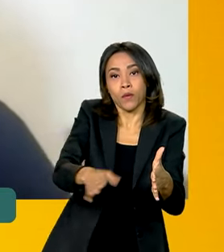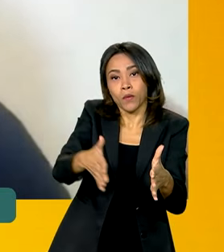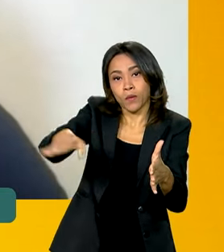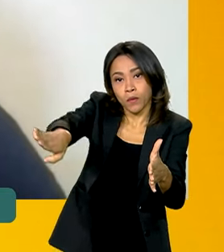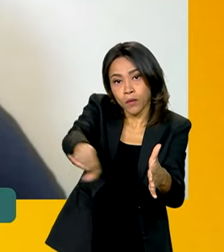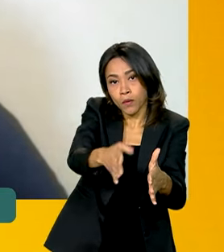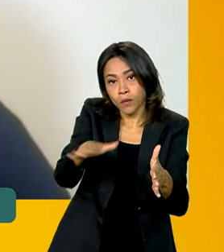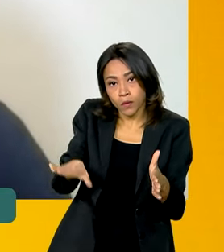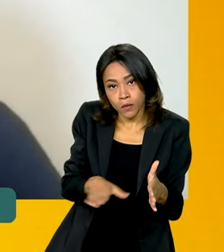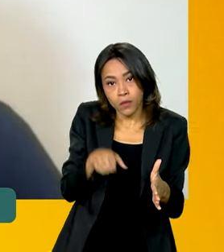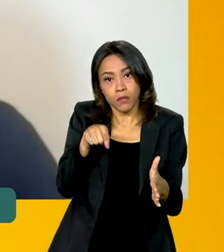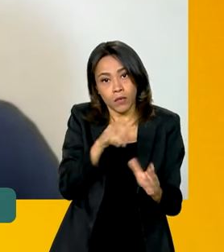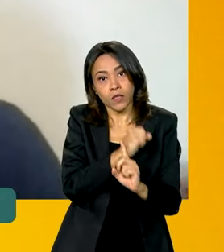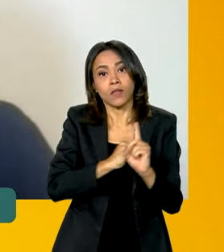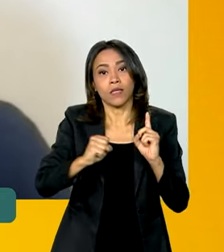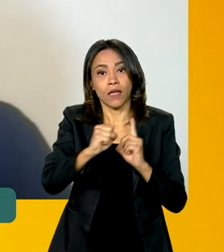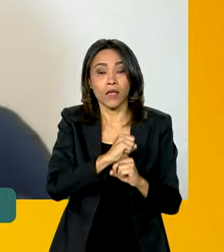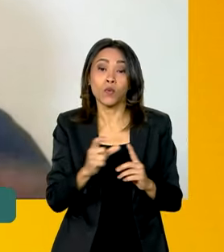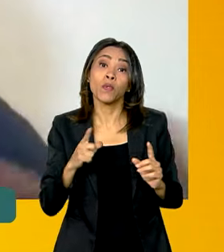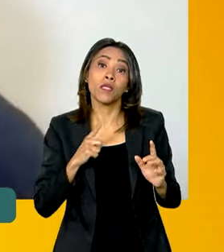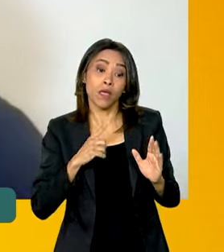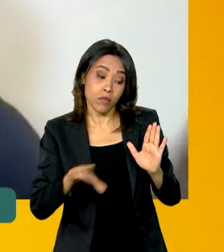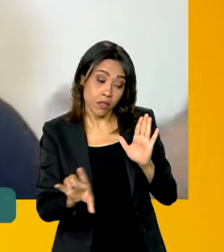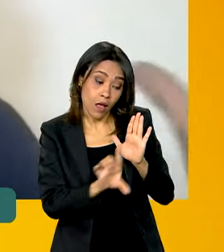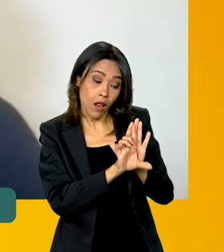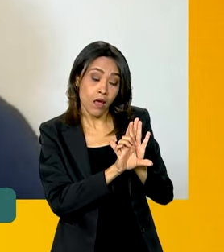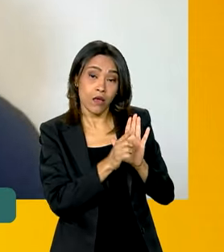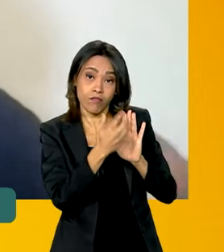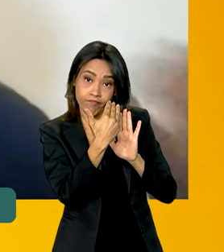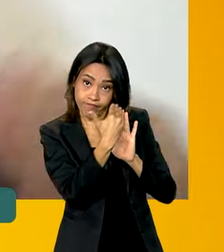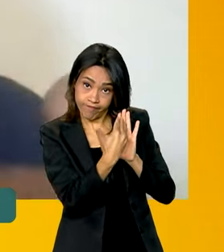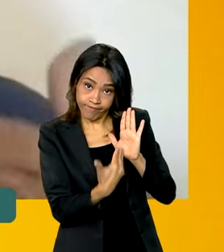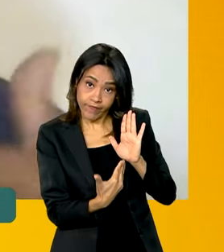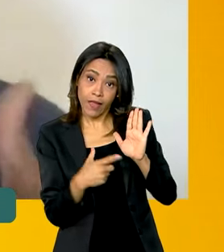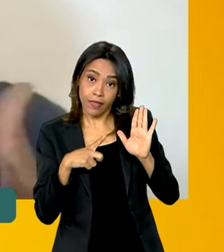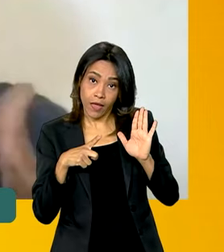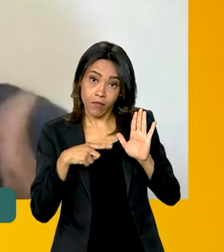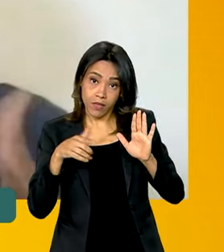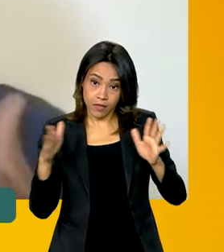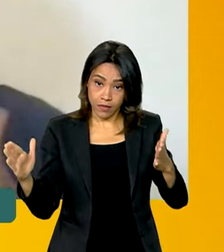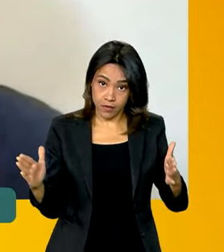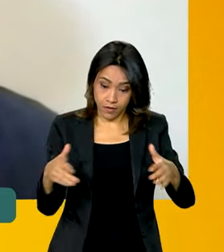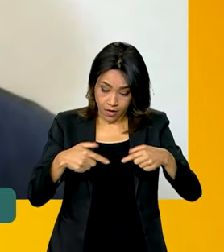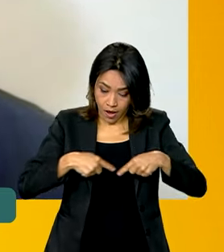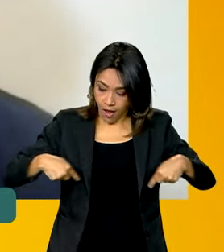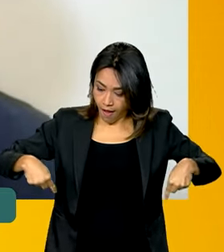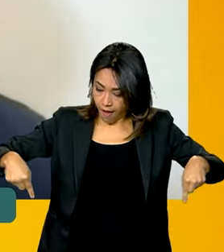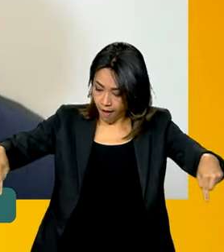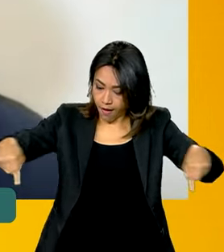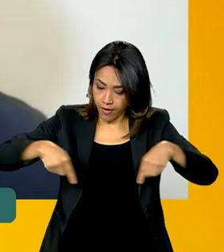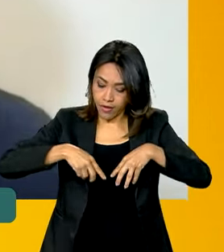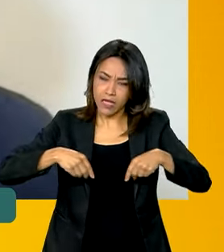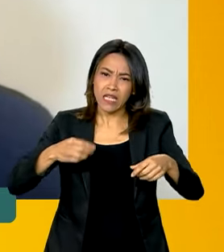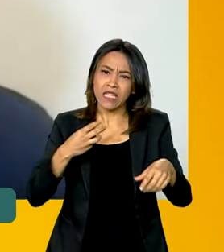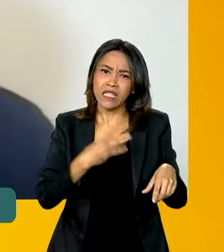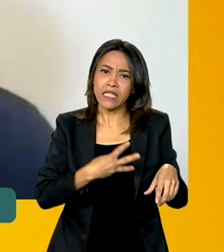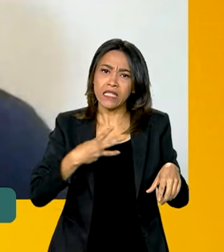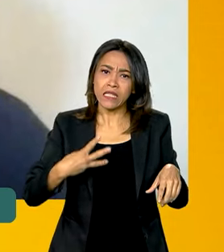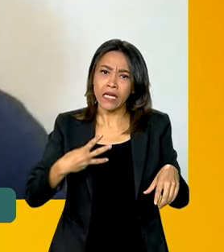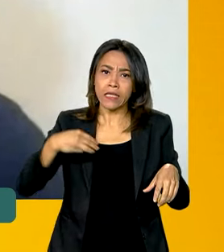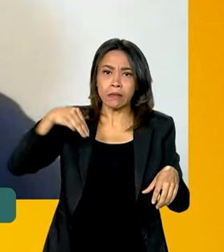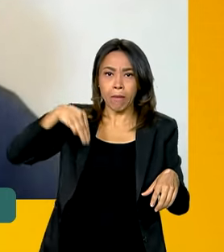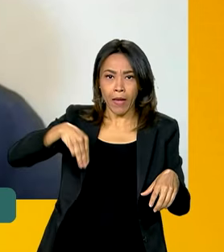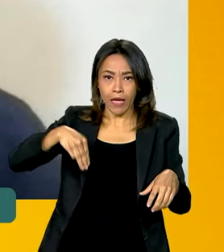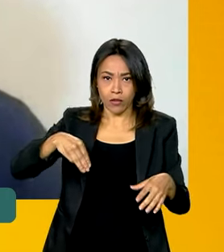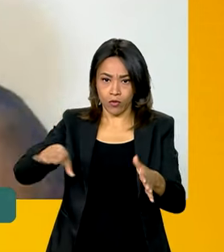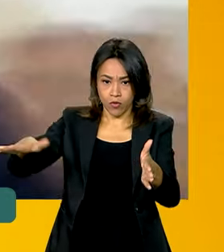hoje em dia, o que a gente tem na legislação é que a gente tem esses terrenos sendo contados 33 metros para trás,